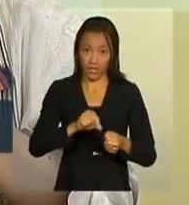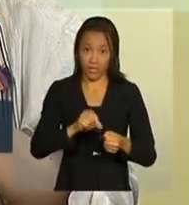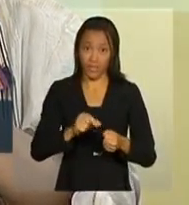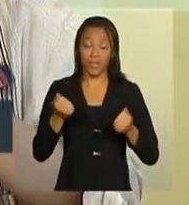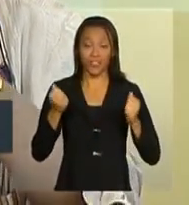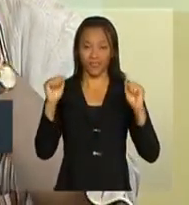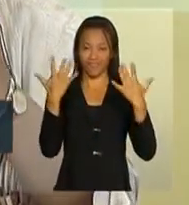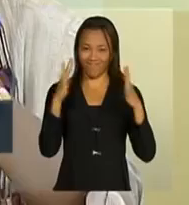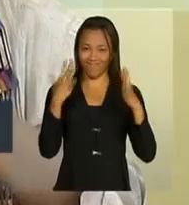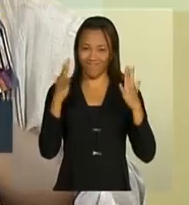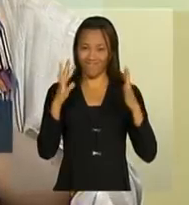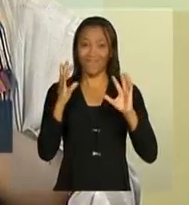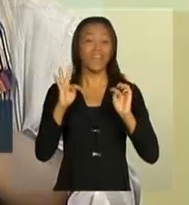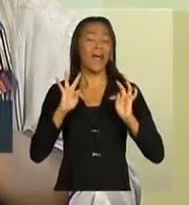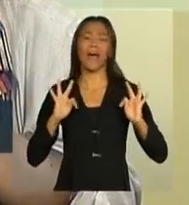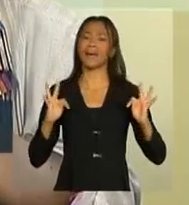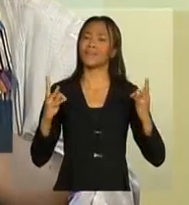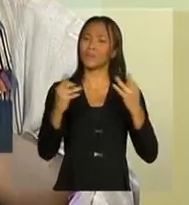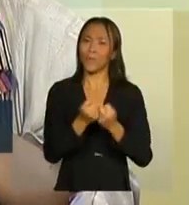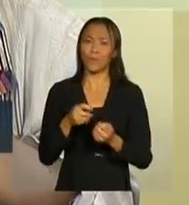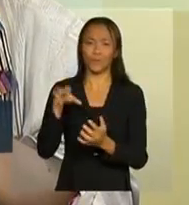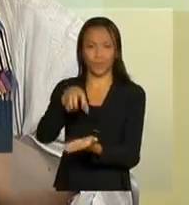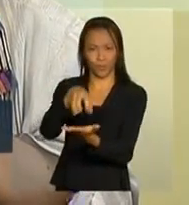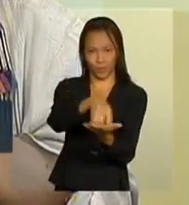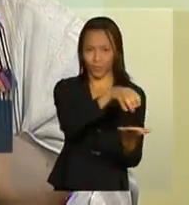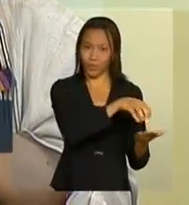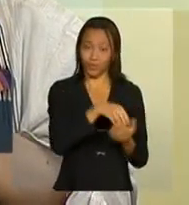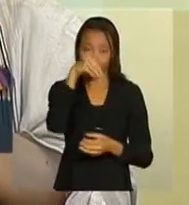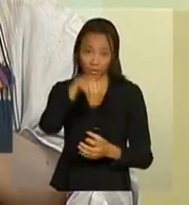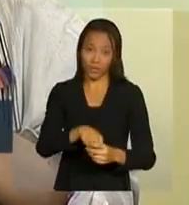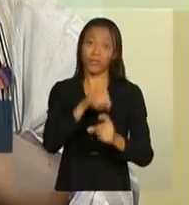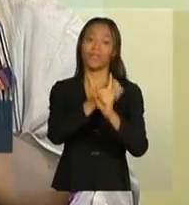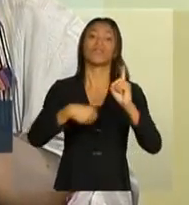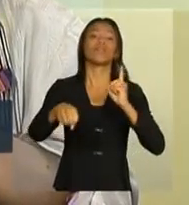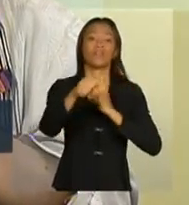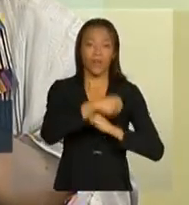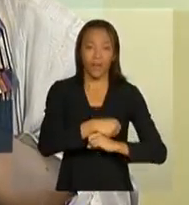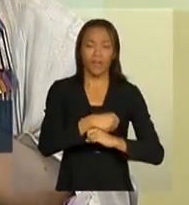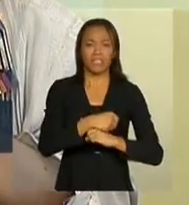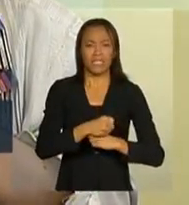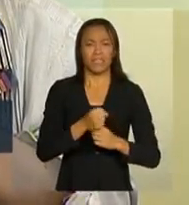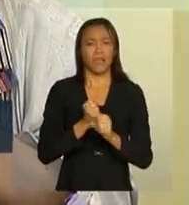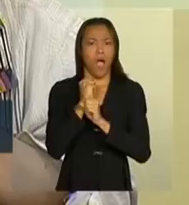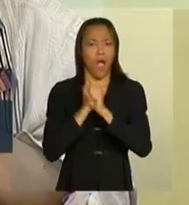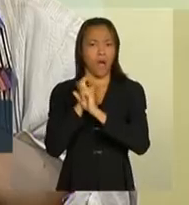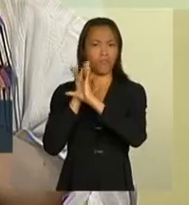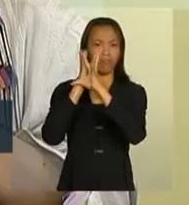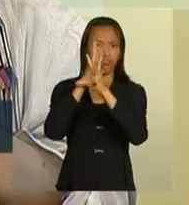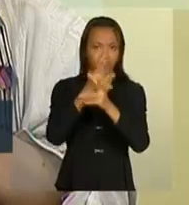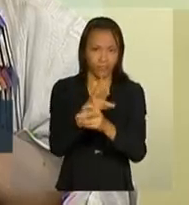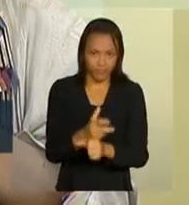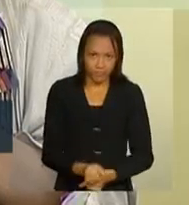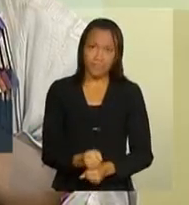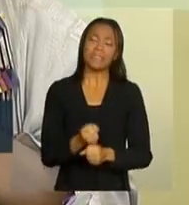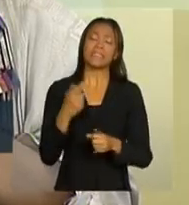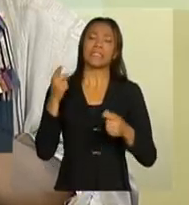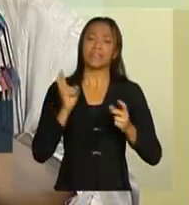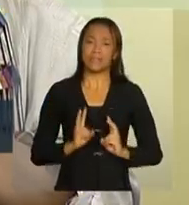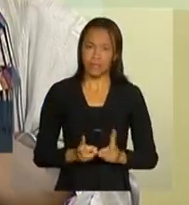homenagem a todos os setores organizados da sociedade civil, eh, que ao longo dos anos tem, eh,